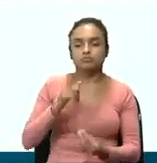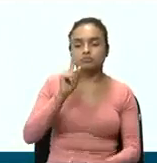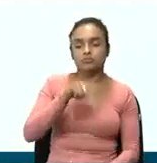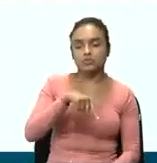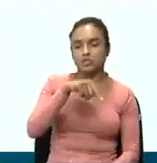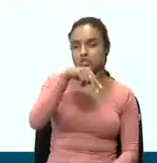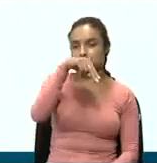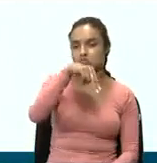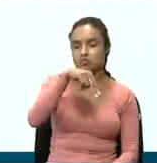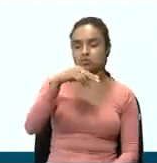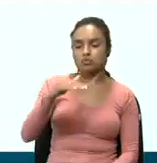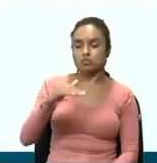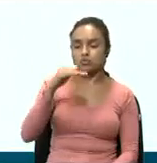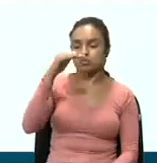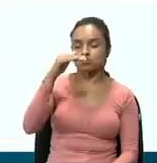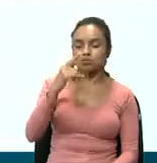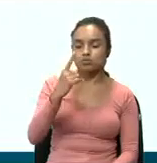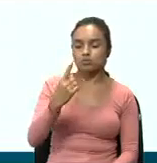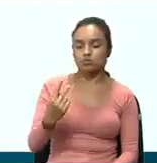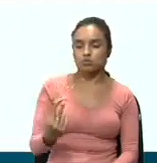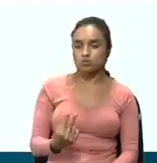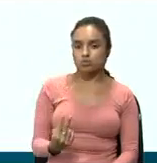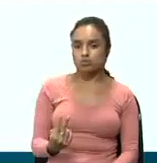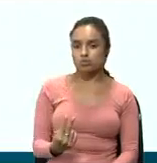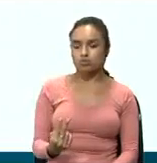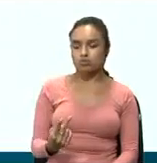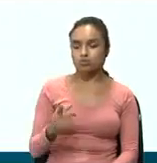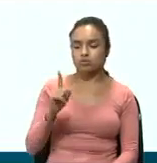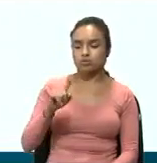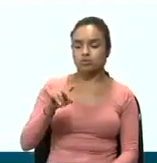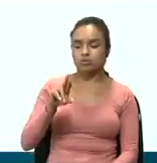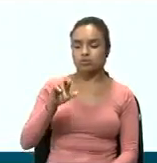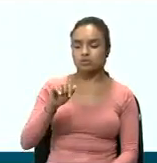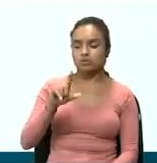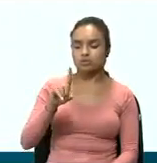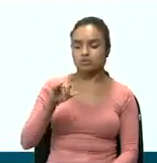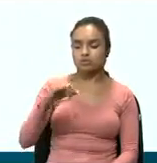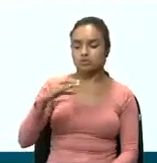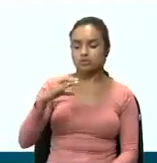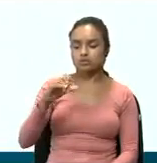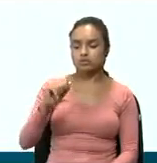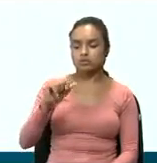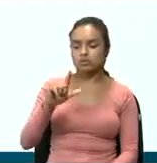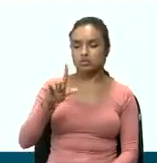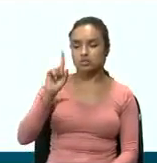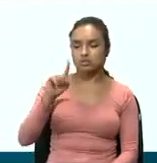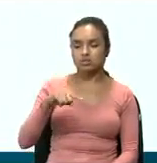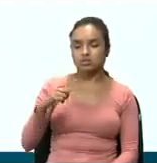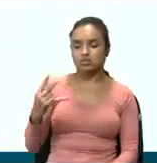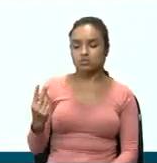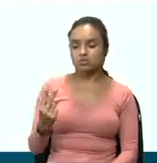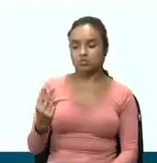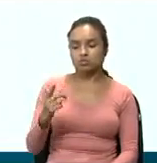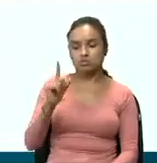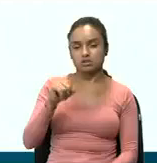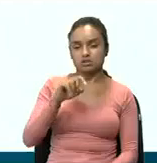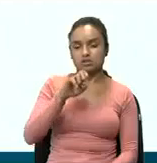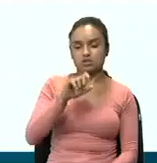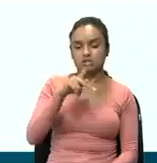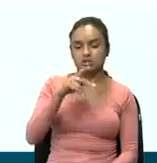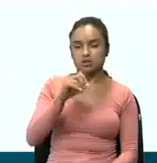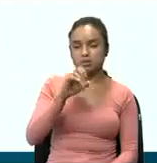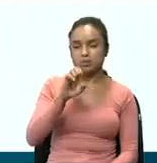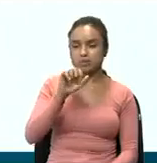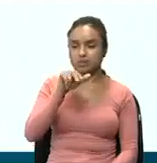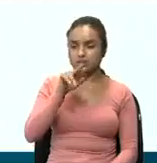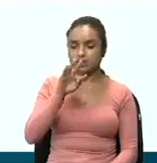n elevado a meio. Nós temos que pensar que o radical é 2 e que o expoente é 1. Então,